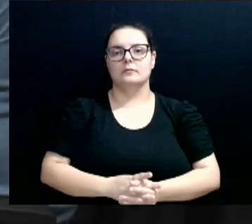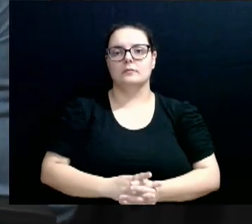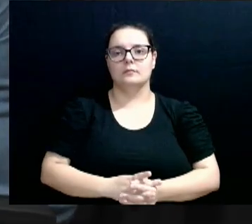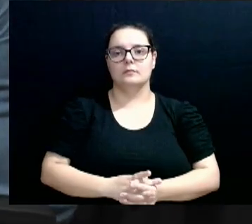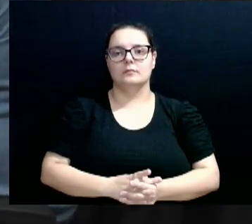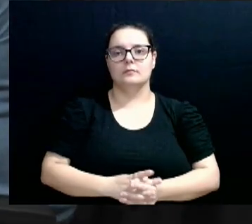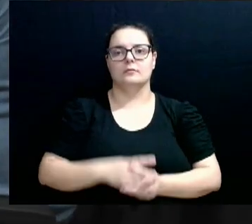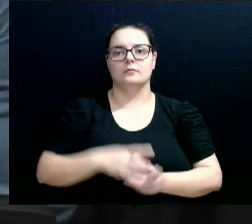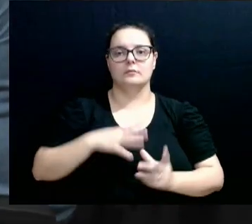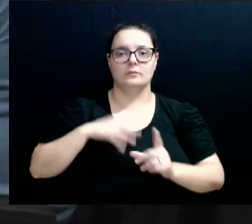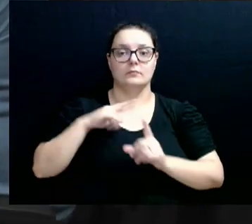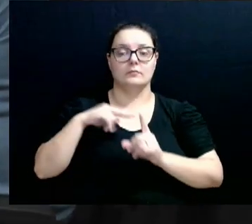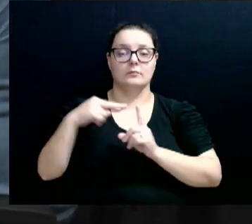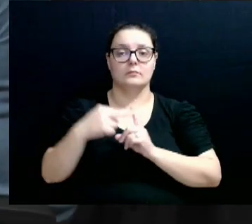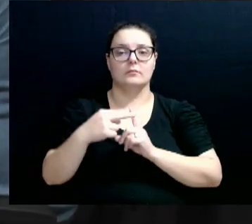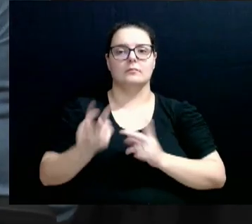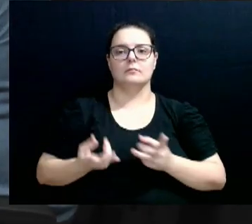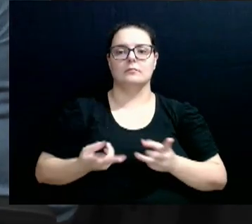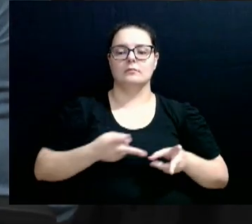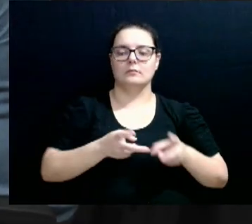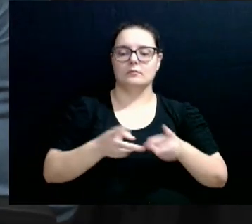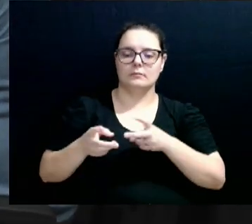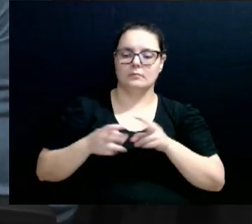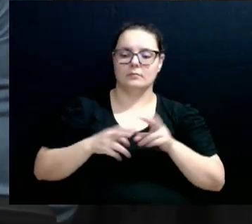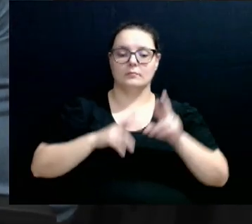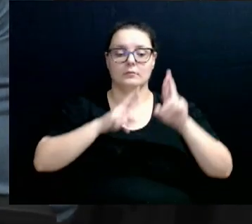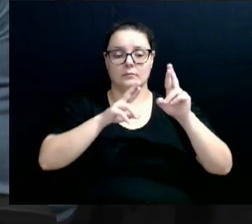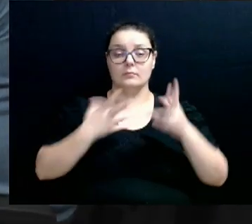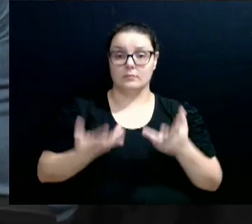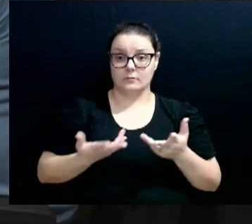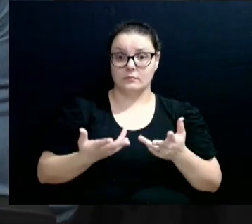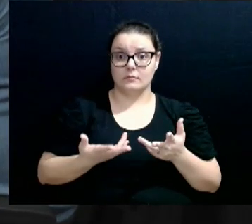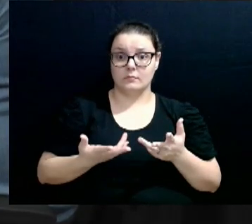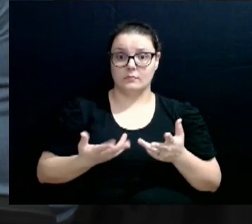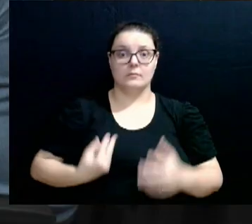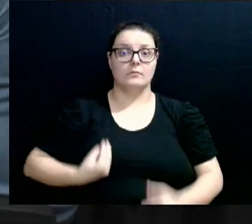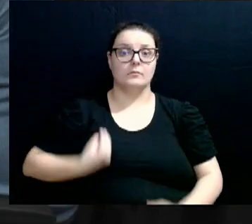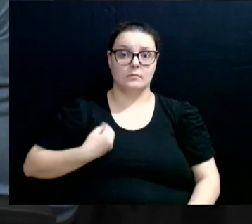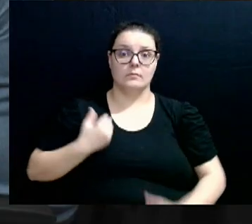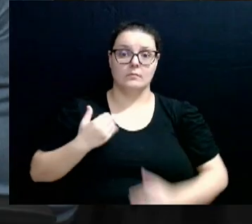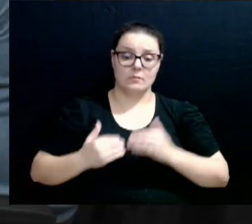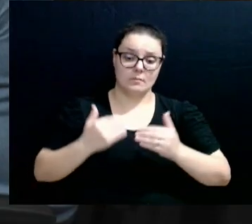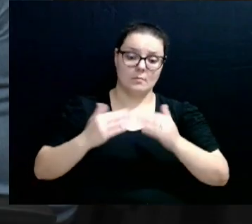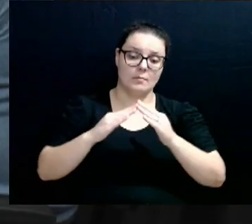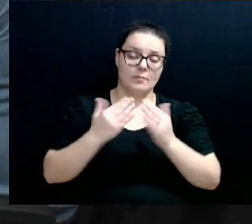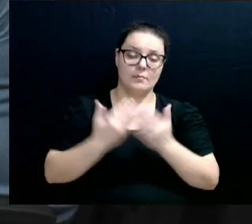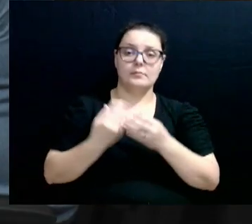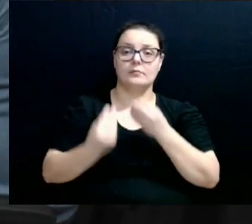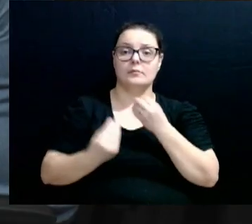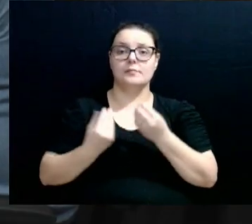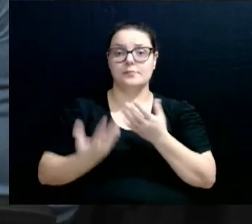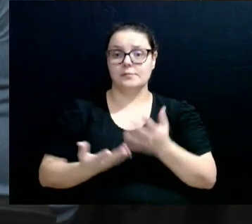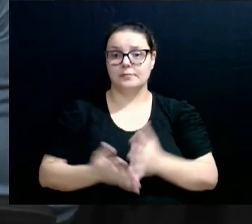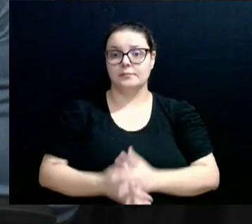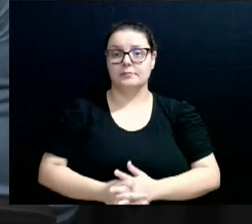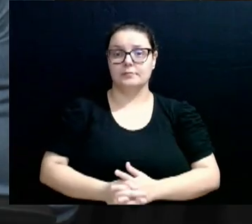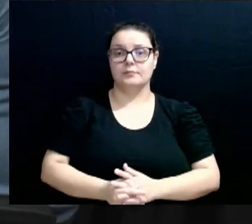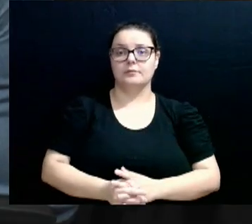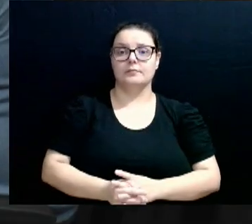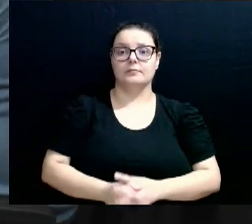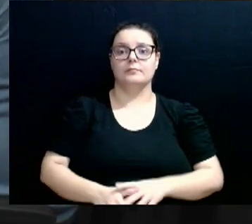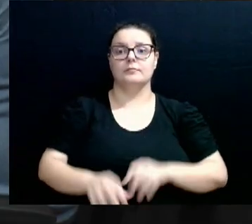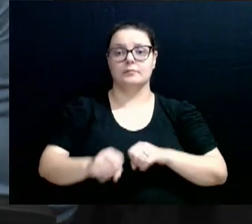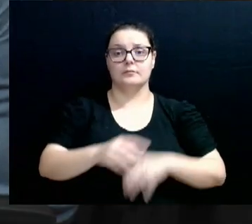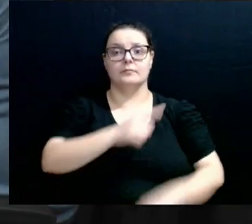perspectiva. Isso foi se construindo mesmo na escola. E como que foi isso, né? No ensino médio eu comecei a atuar